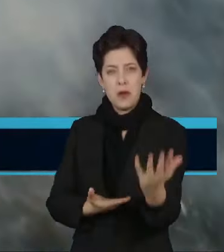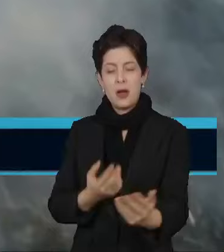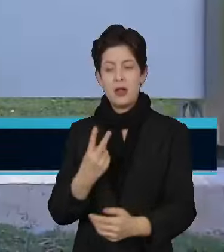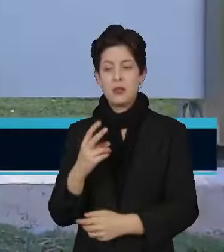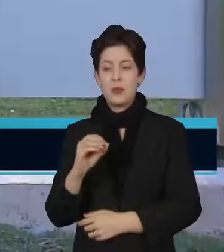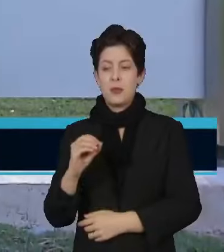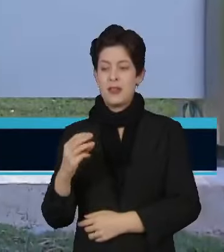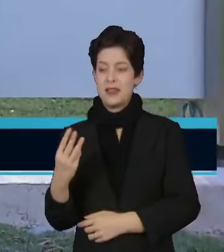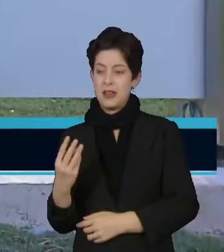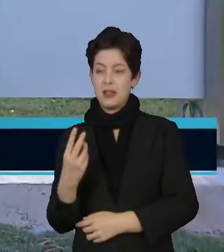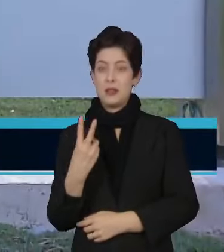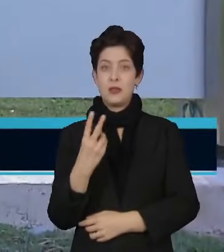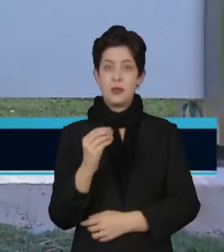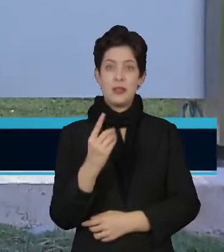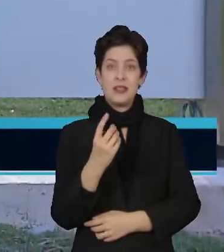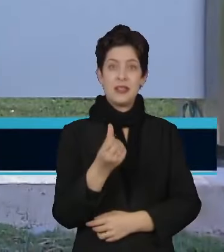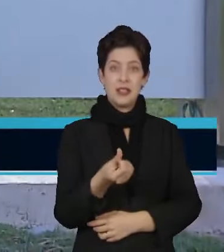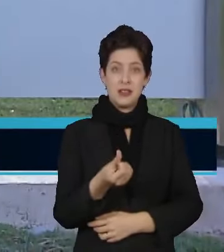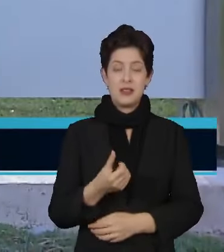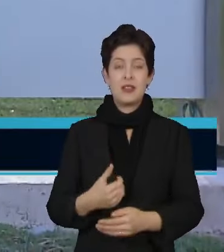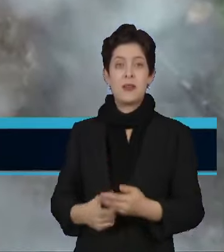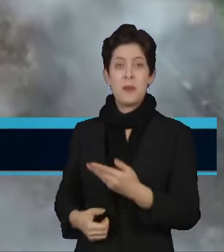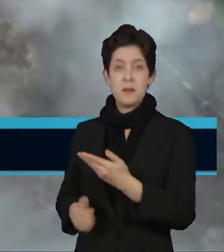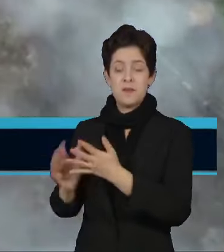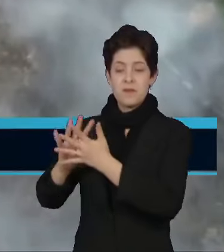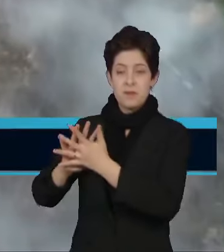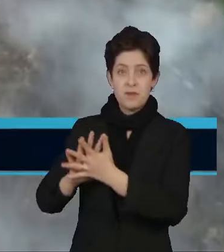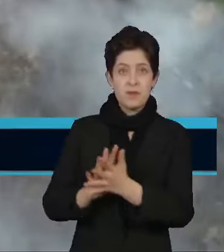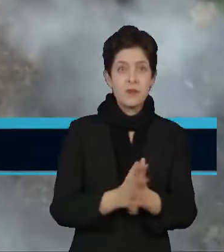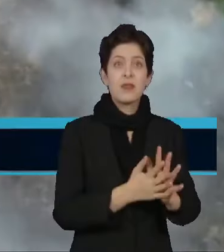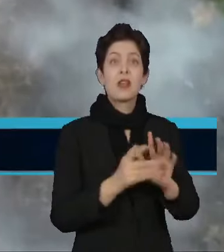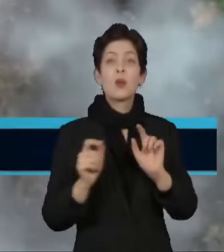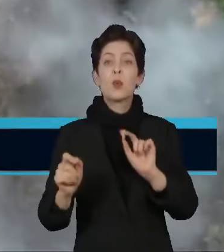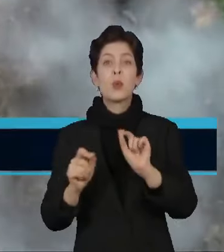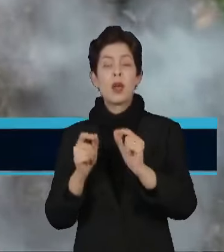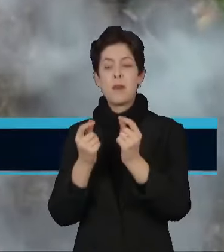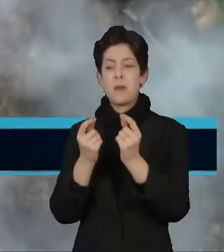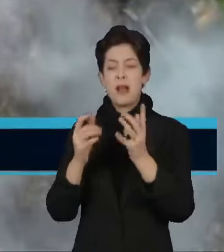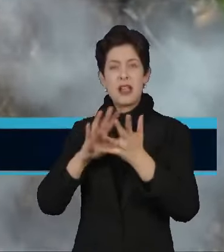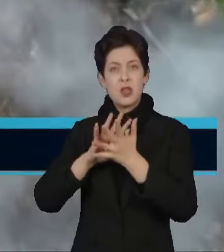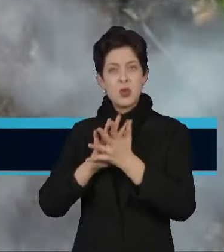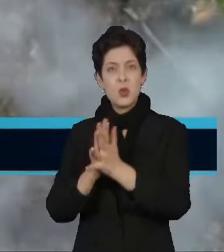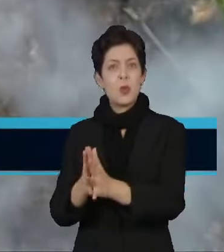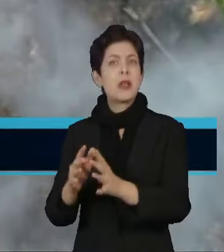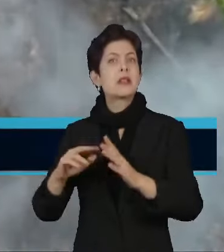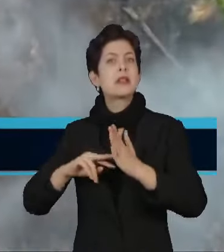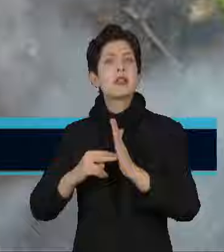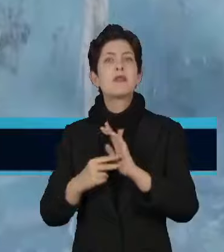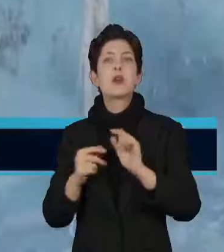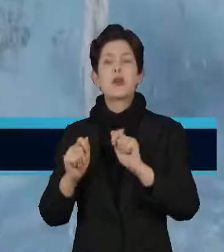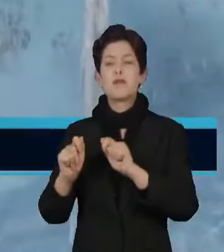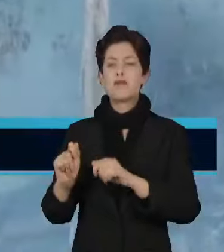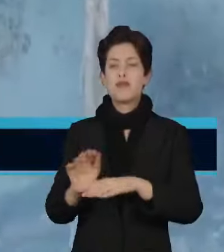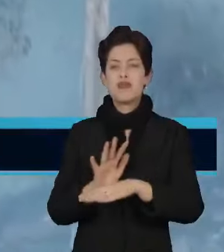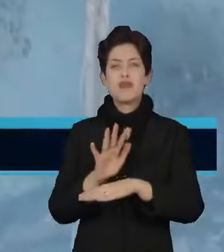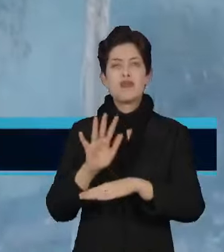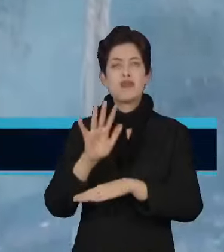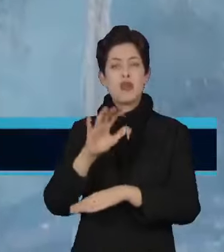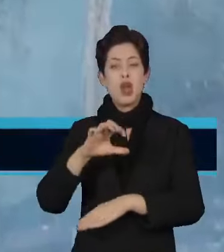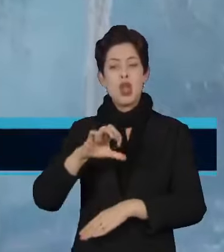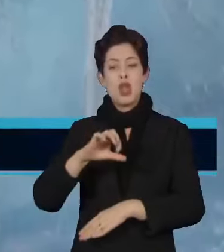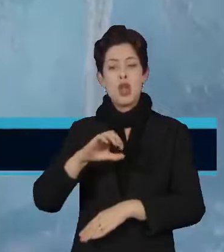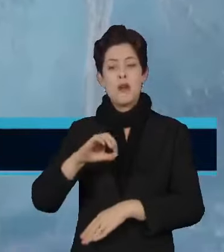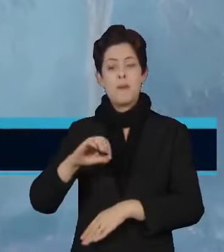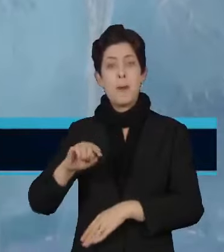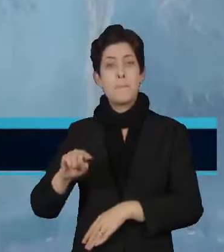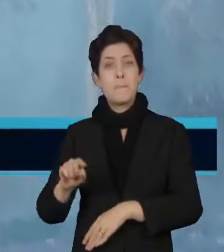2016 segundo a Advocacia Geral da União essa infração ambiental representou a emissão de mais de